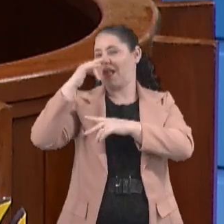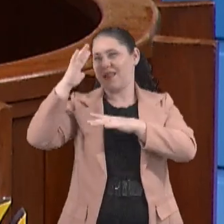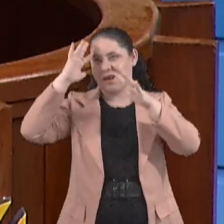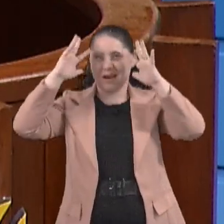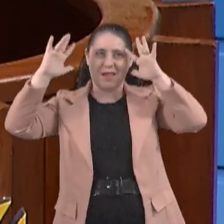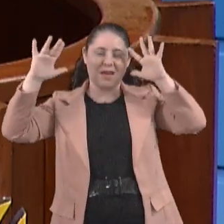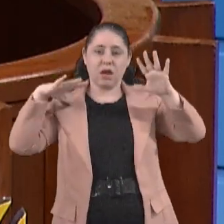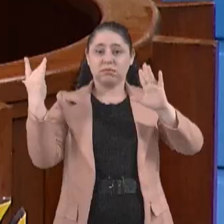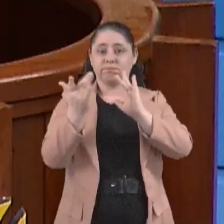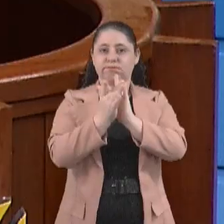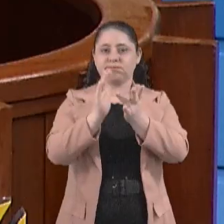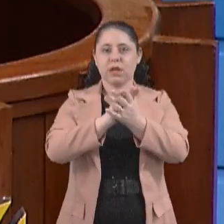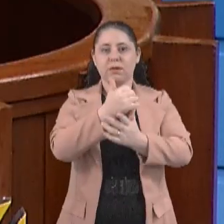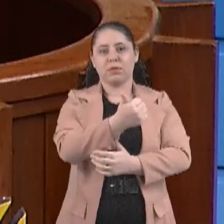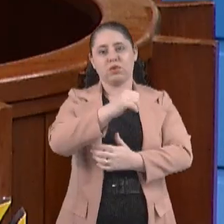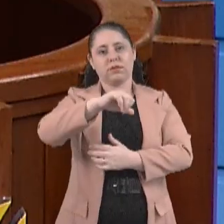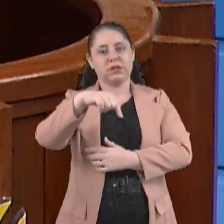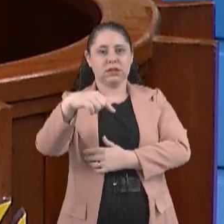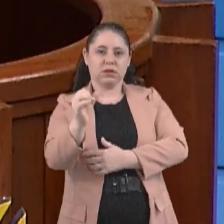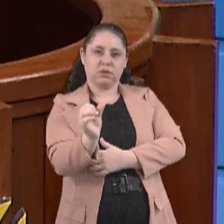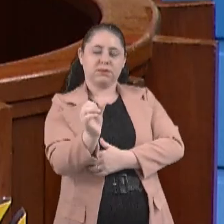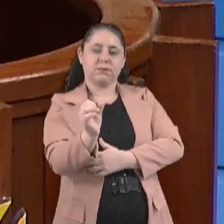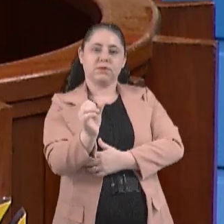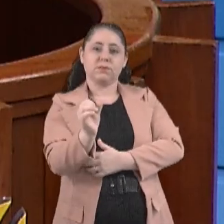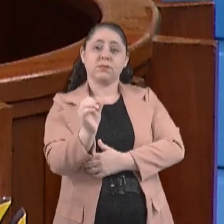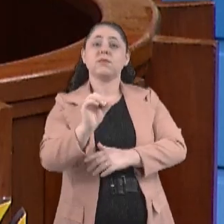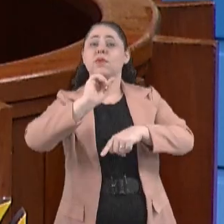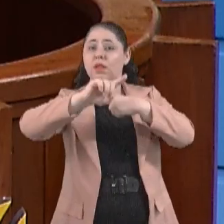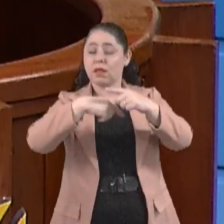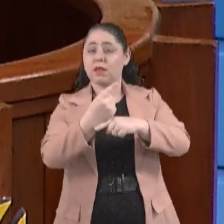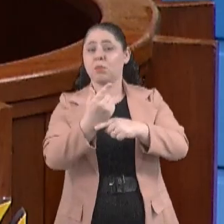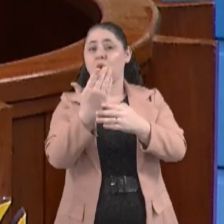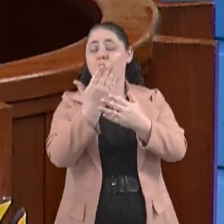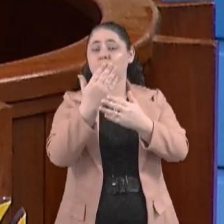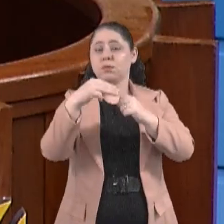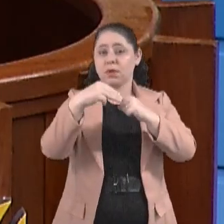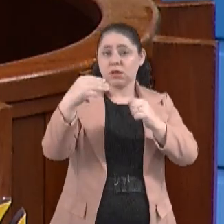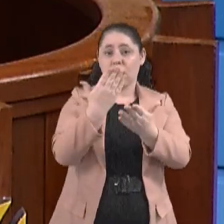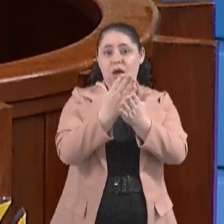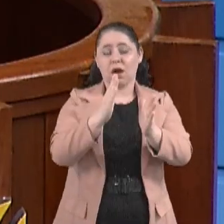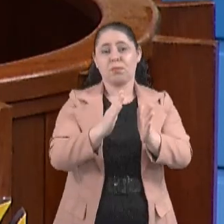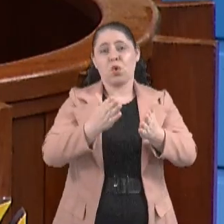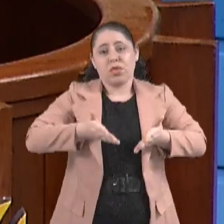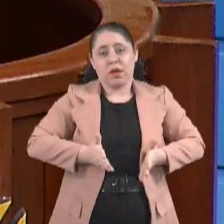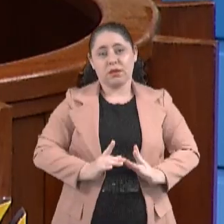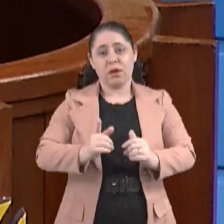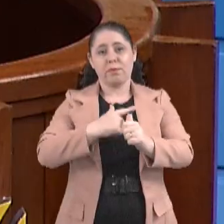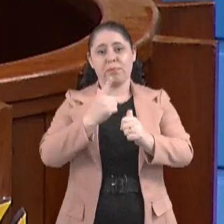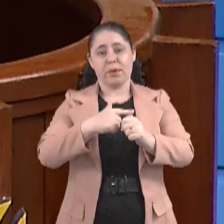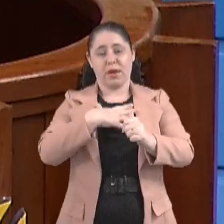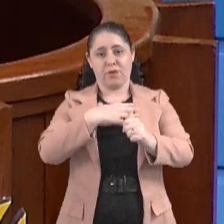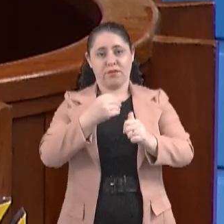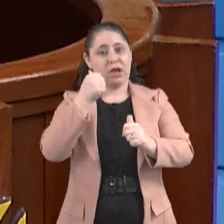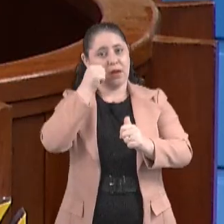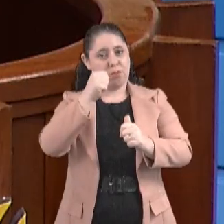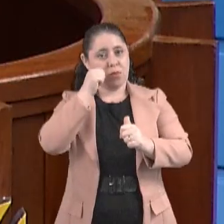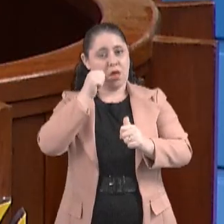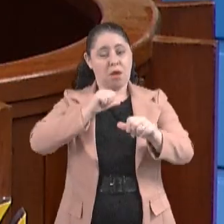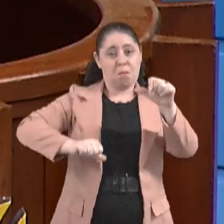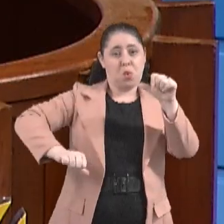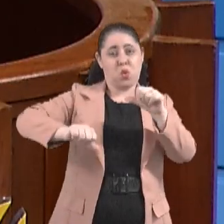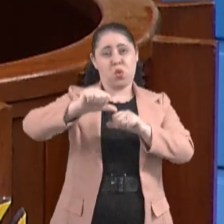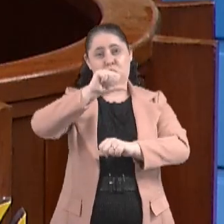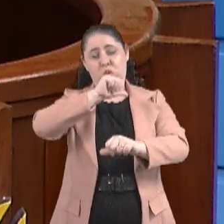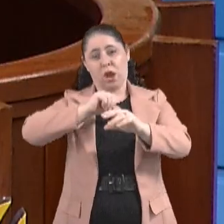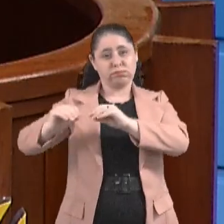bem. Casaram-se em 1976 e, após a conclusão do mestrado e o nascimento da primeira filha,